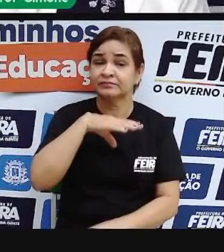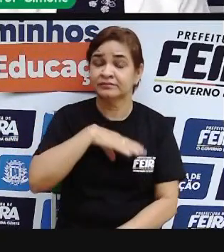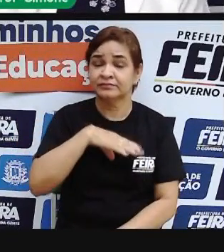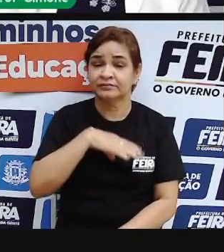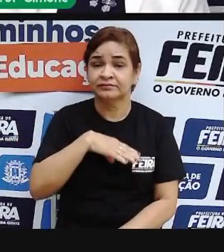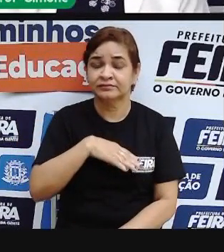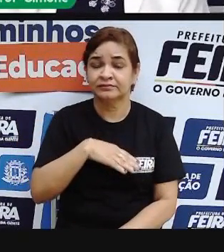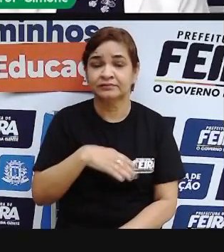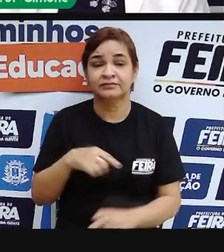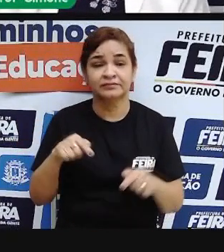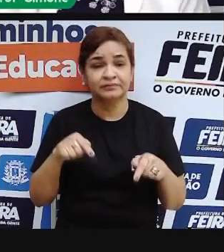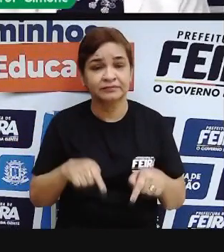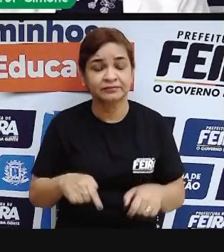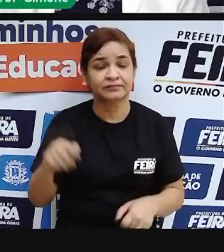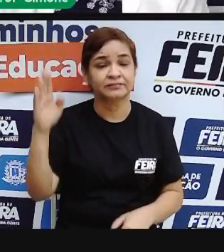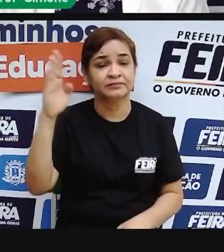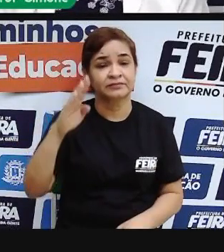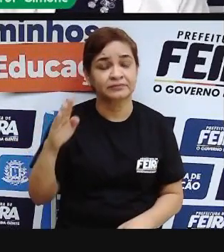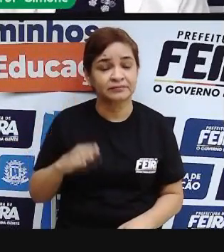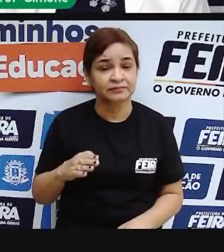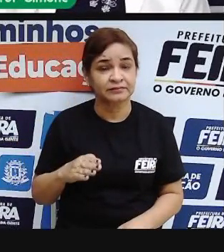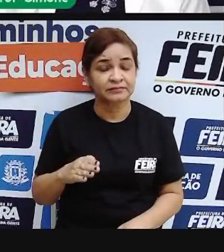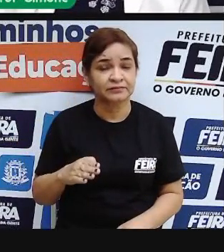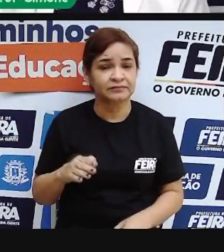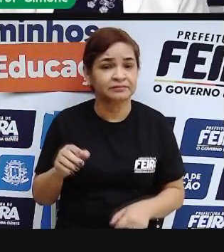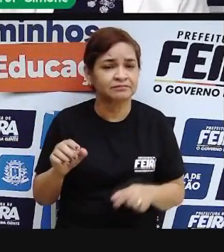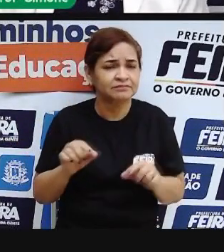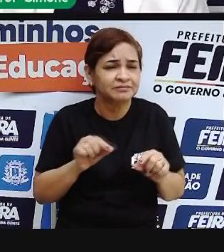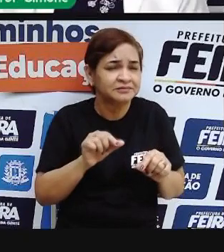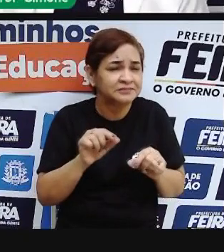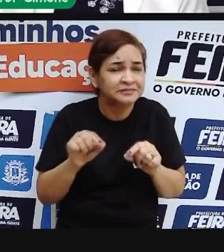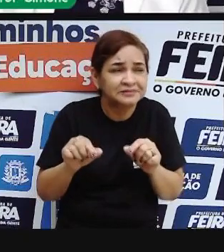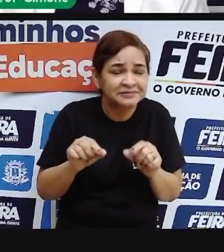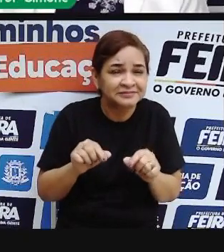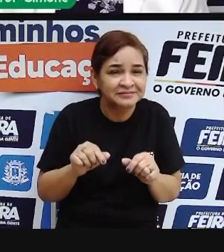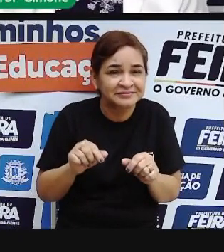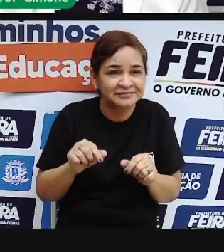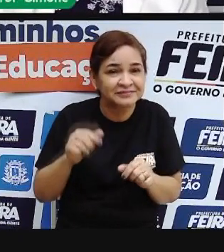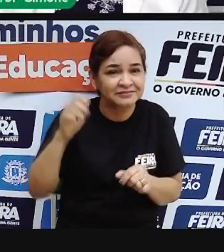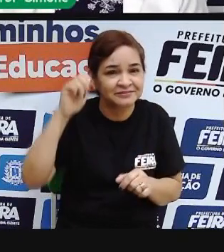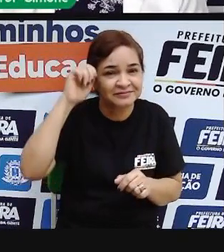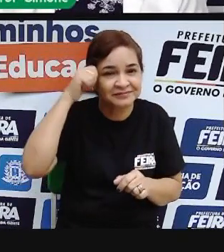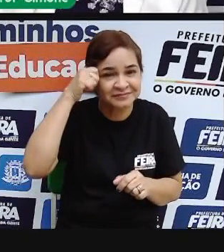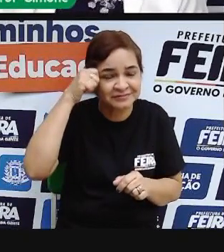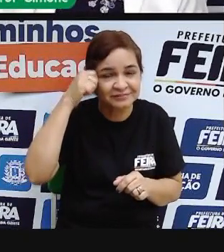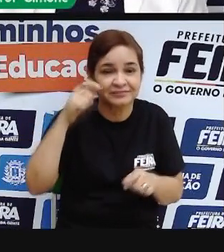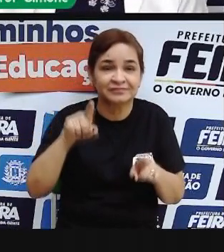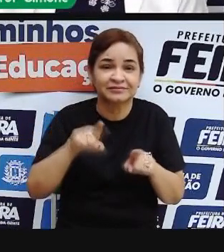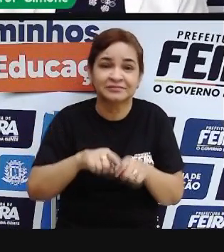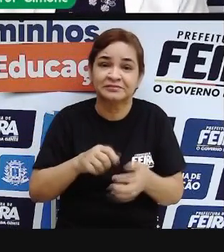que aqui no Brasil ganhou o tempero africano, como vocês estão vendo aí na imagem.